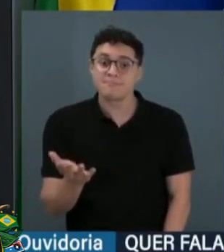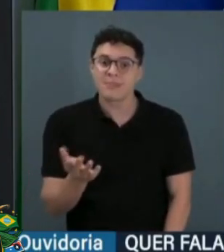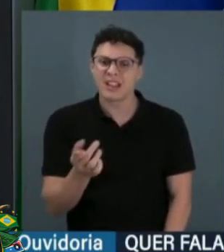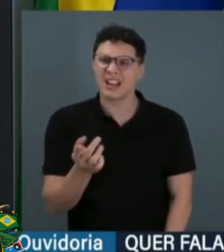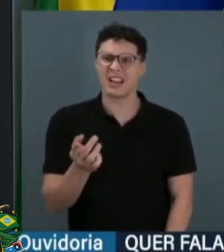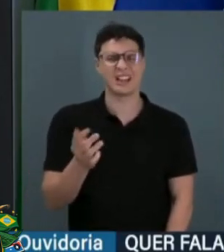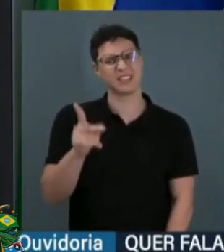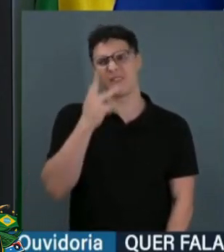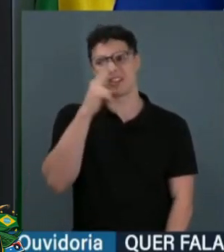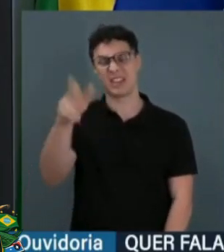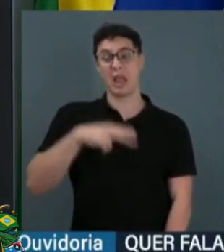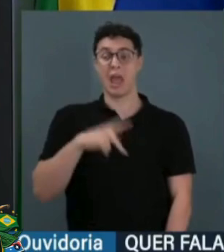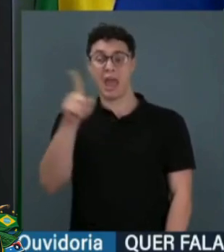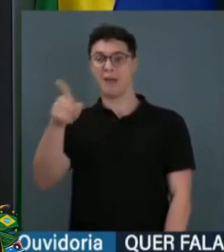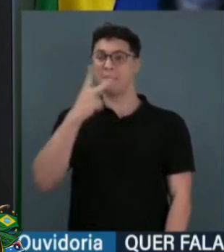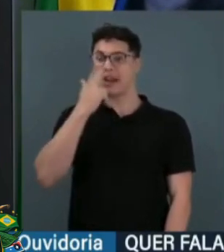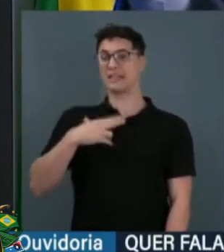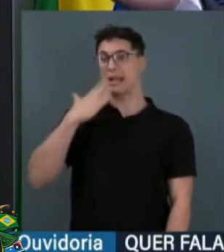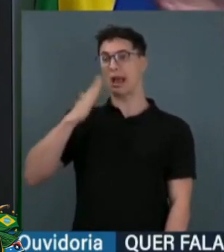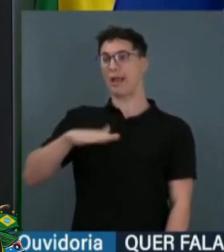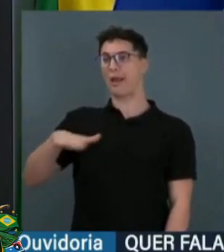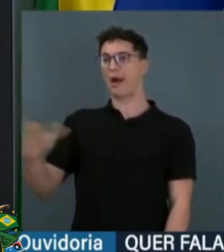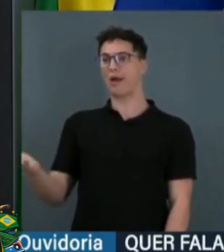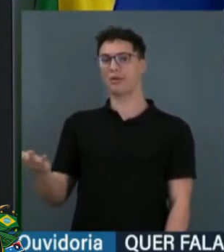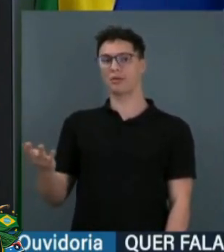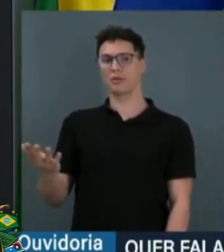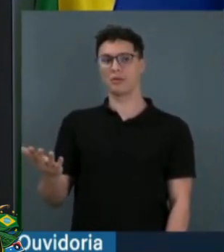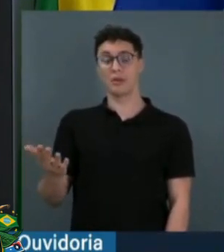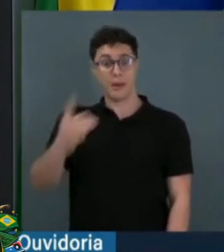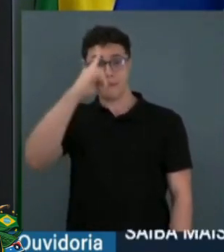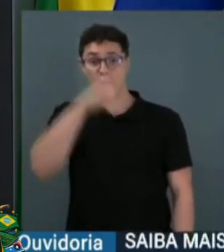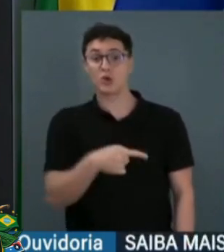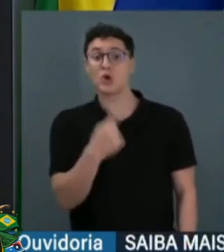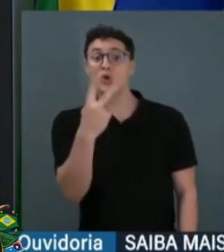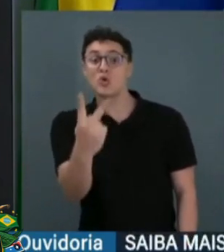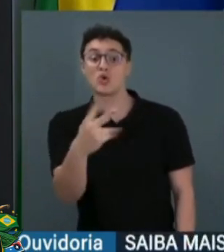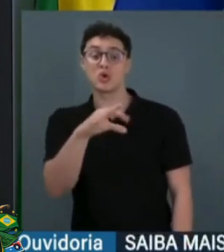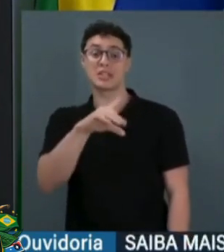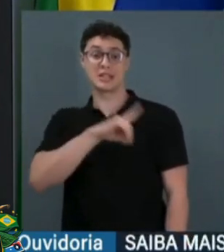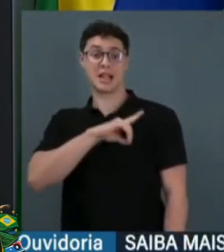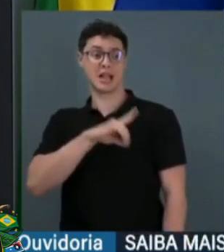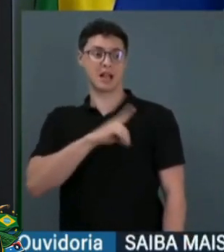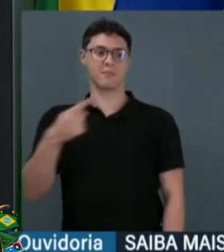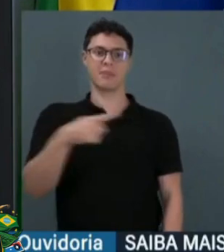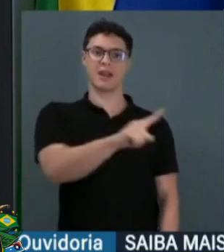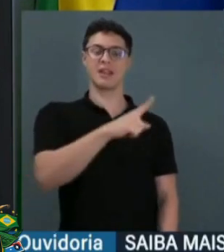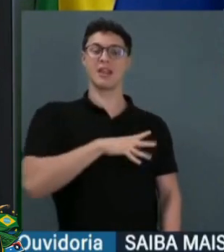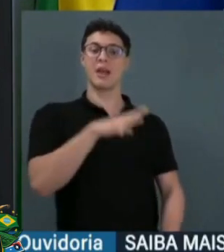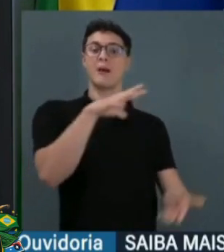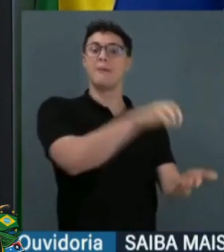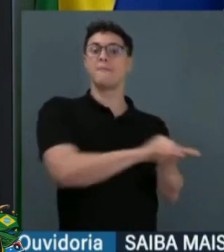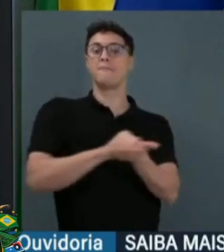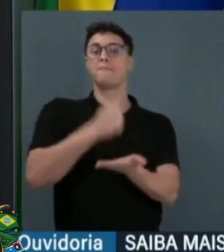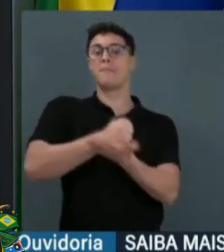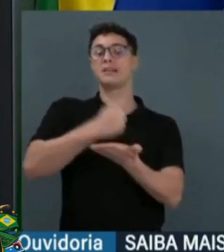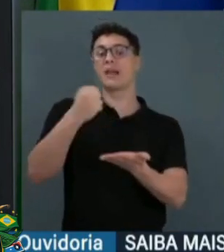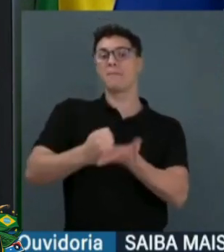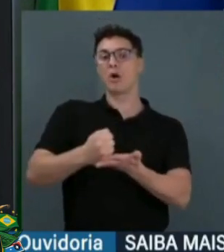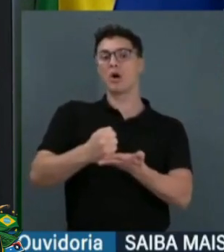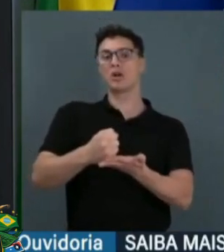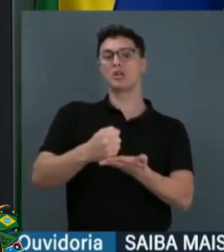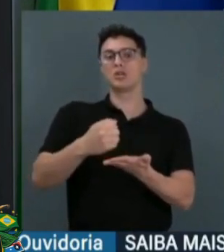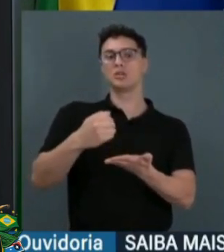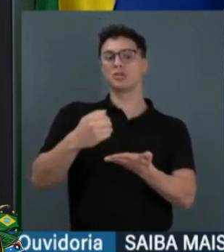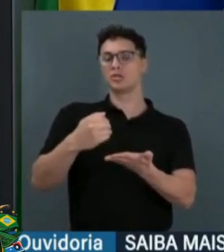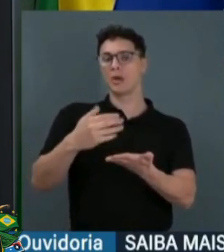pitizento. Mandaram 2 policiais delegados para prender meu passaporte diplomático, sendo que eu trabalho